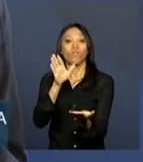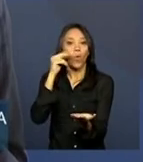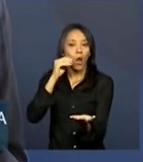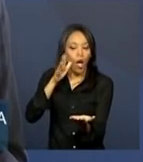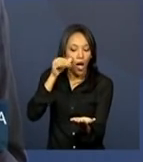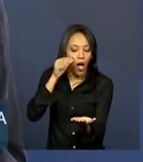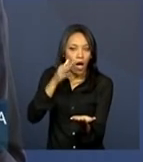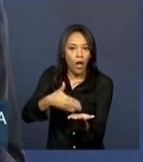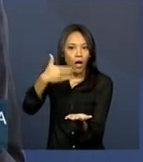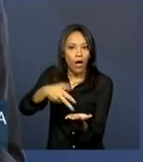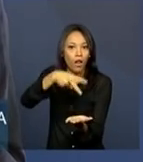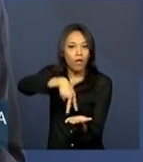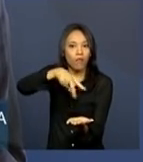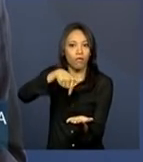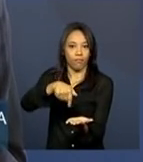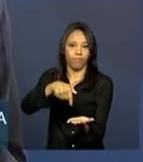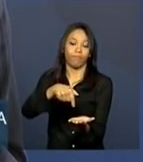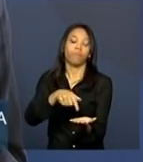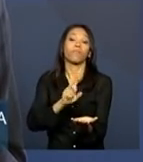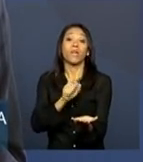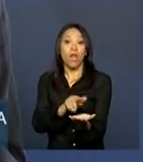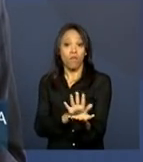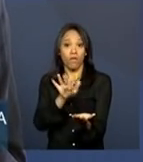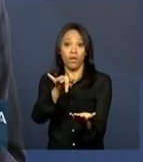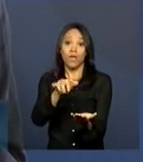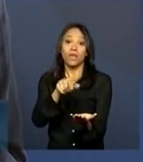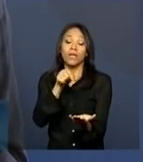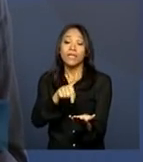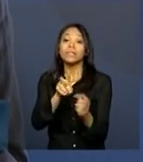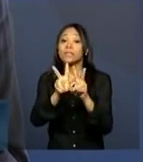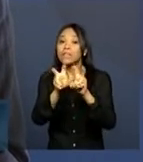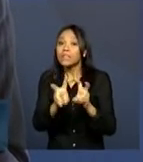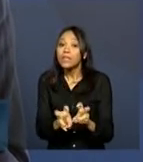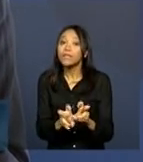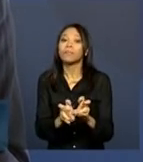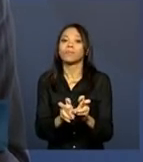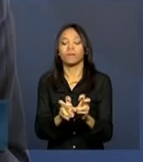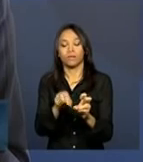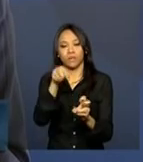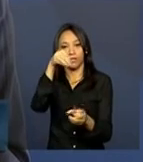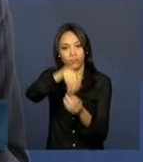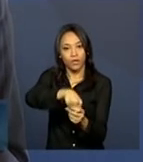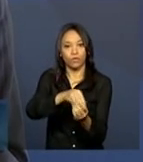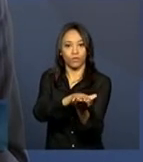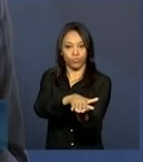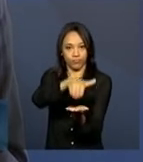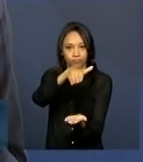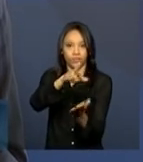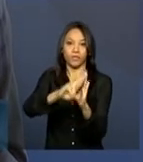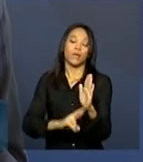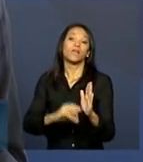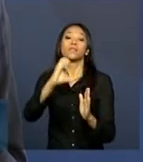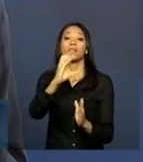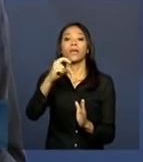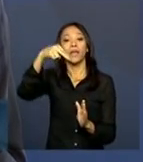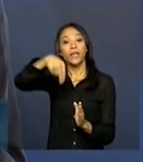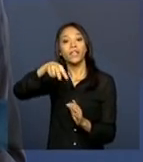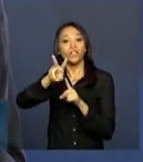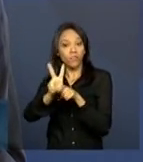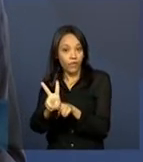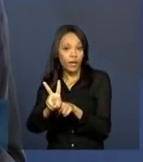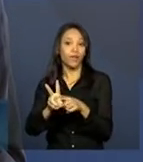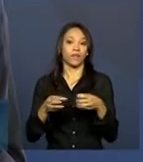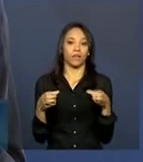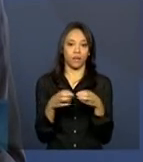o relatório não representa o início ou final da investigação desses temas pela sociedade brasileira a CNV né comissão nacional da